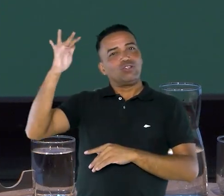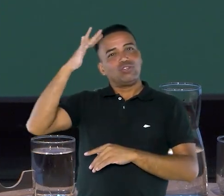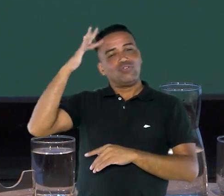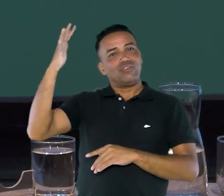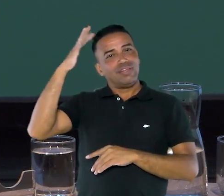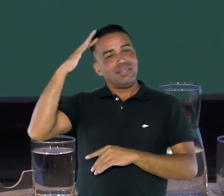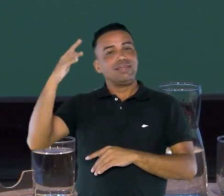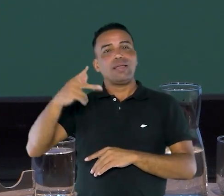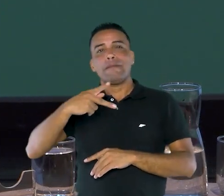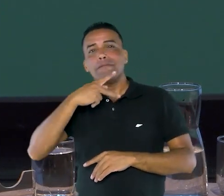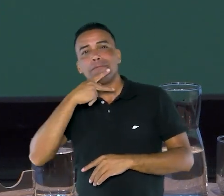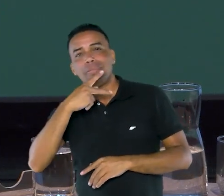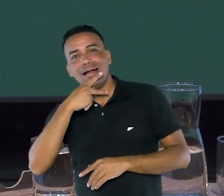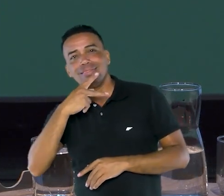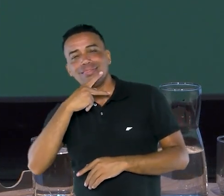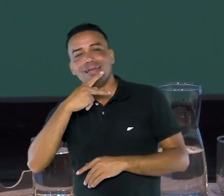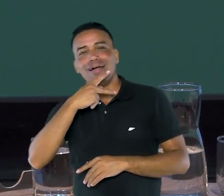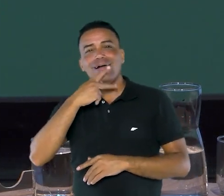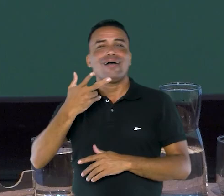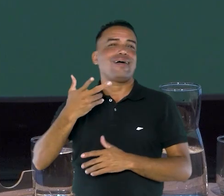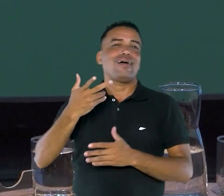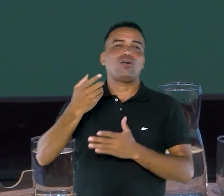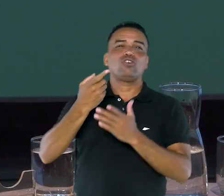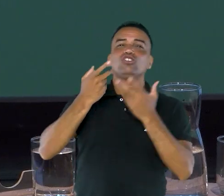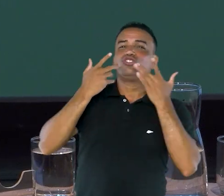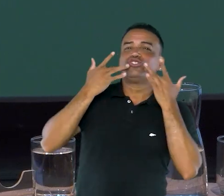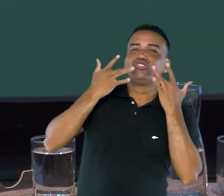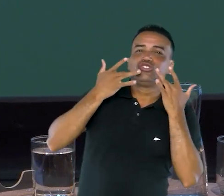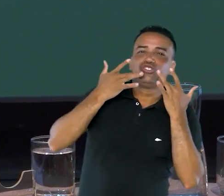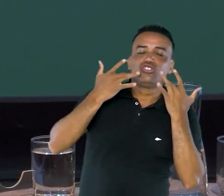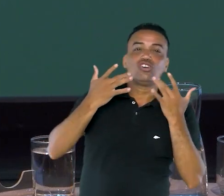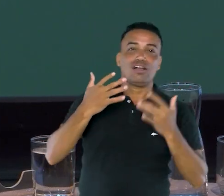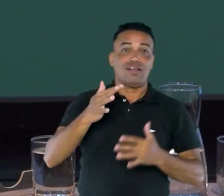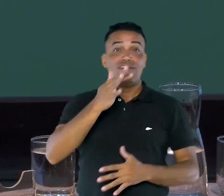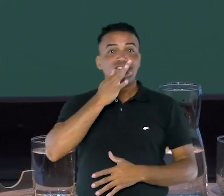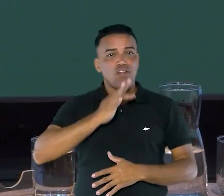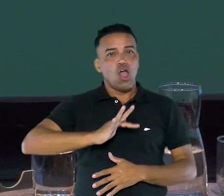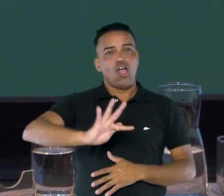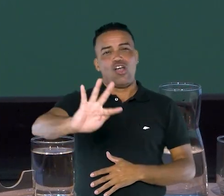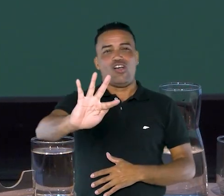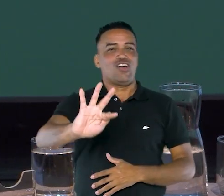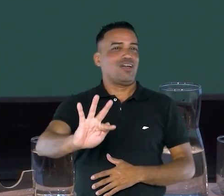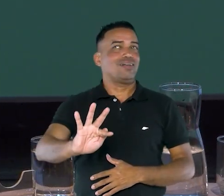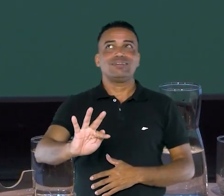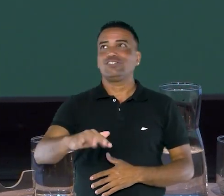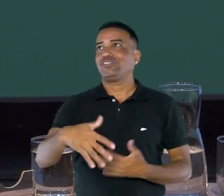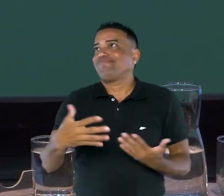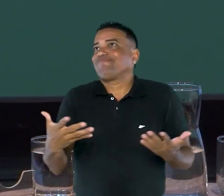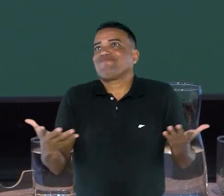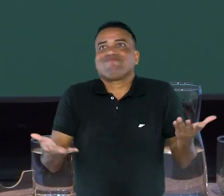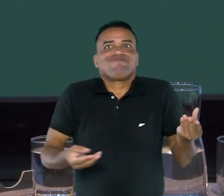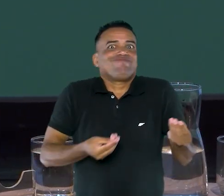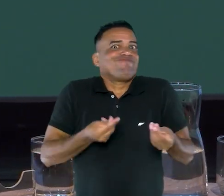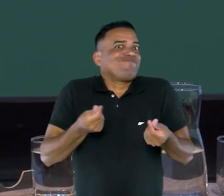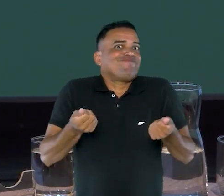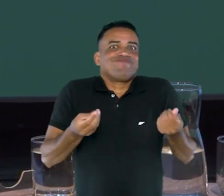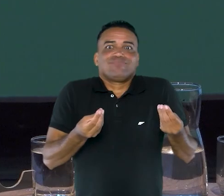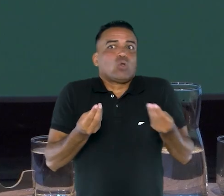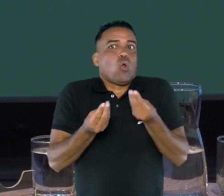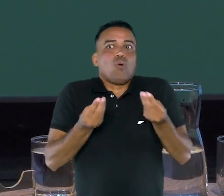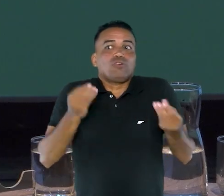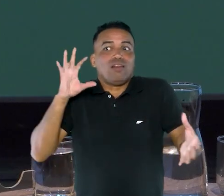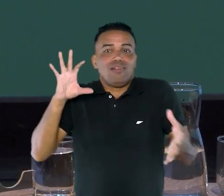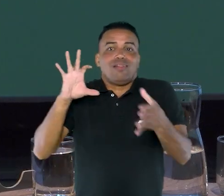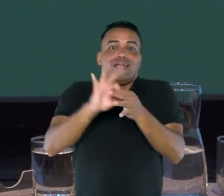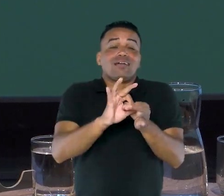Platão, Antígona, Shakespeare, Freud. É um mistério. É um mistério. Como é que a gente realmente